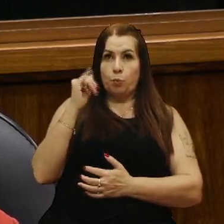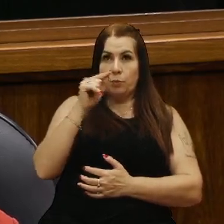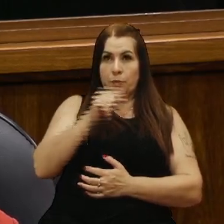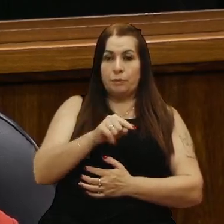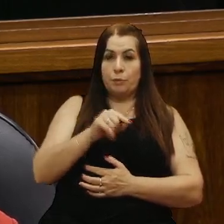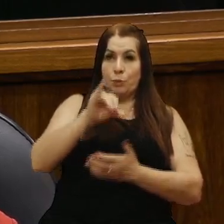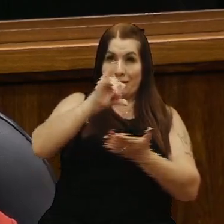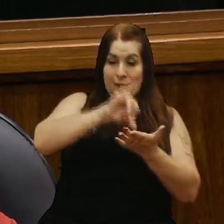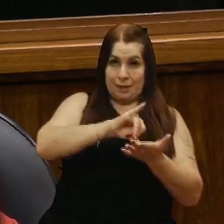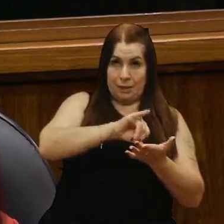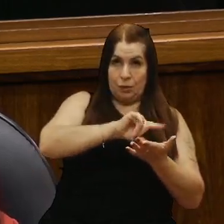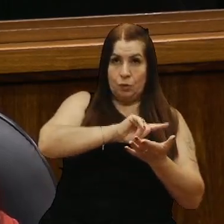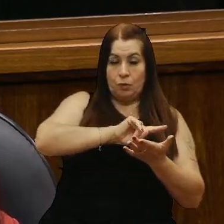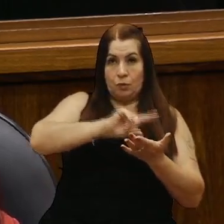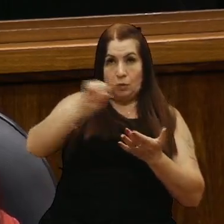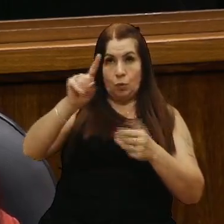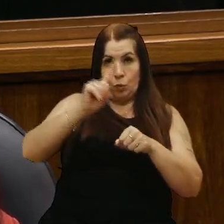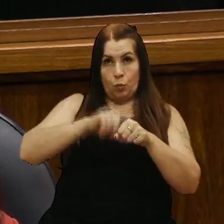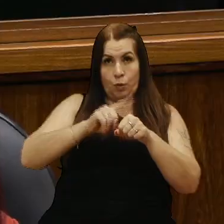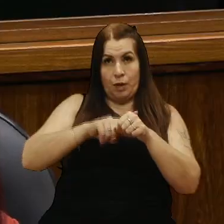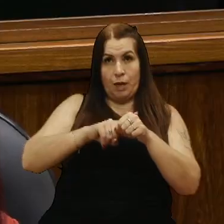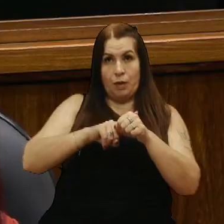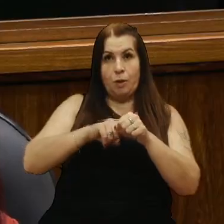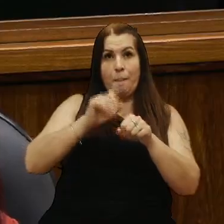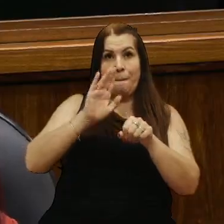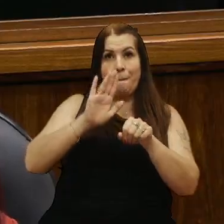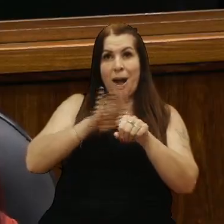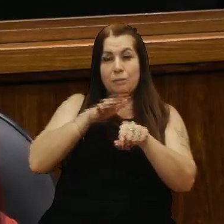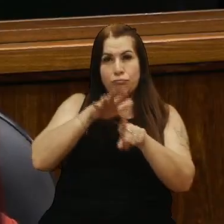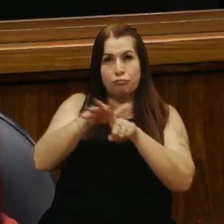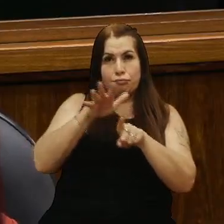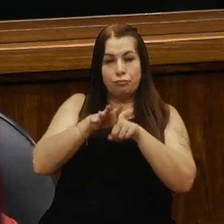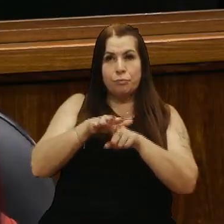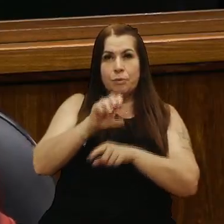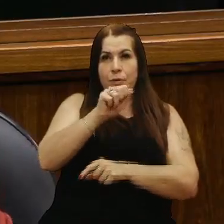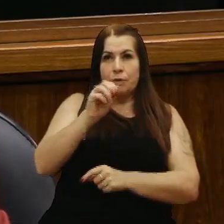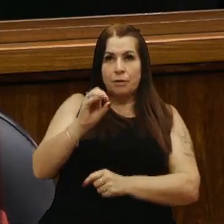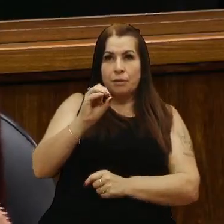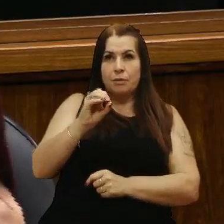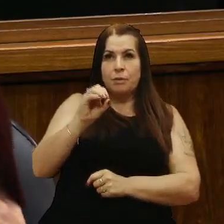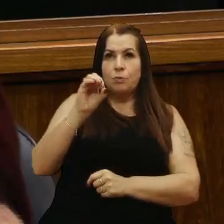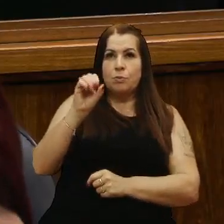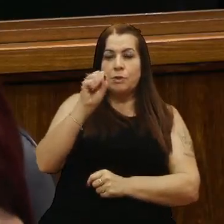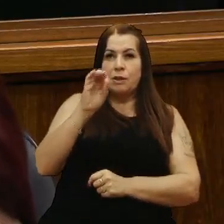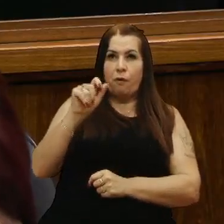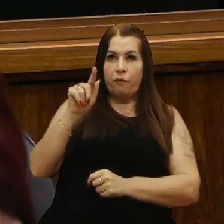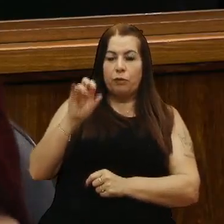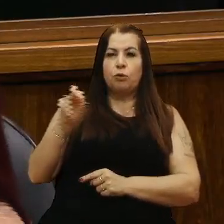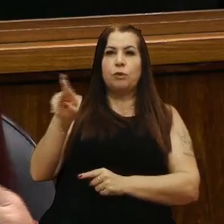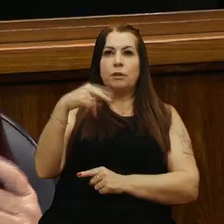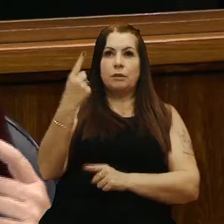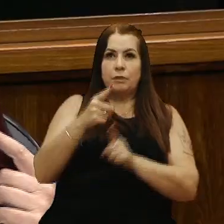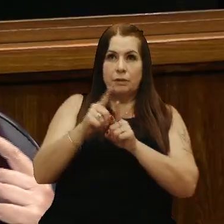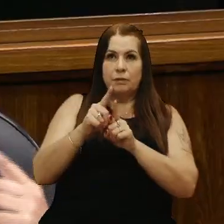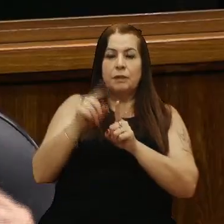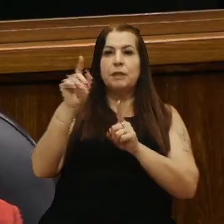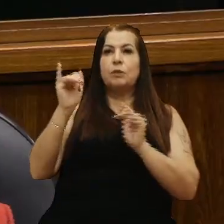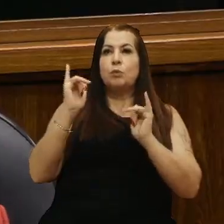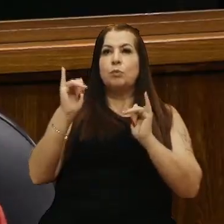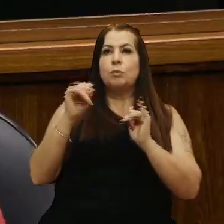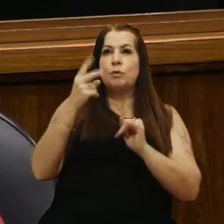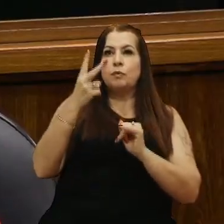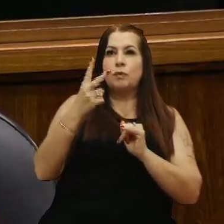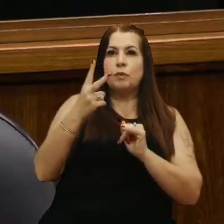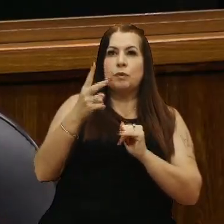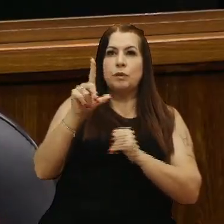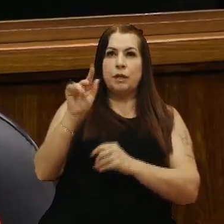do centro em horário de pico. No São Salvador, diminuiu os ônibus apenas para